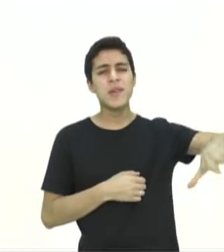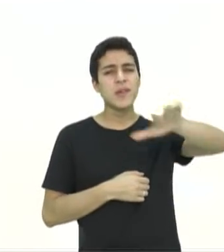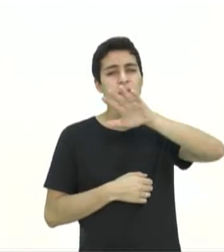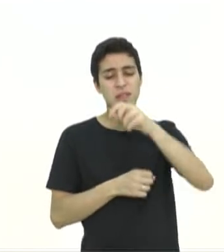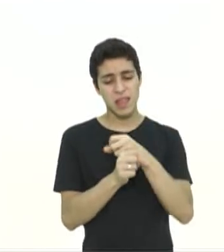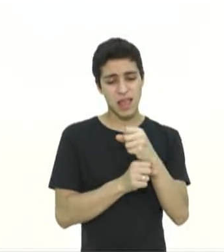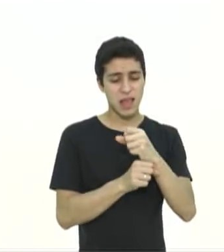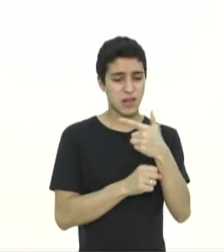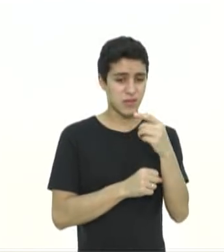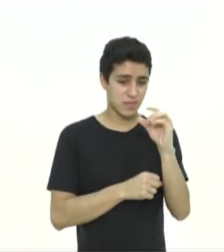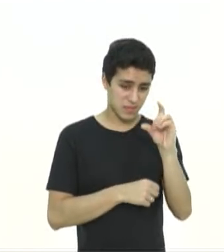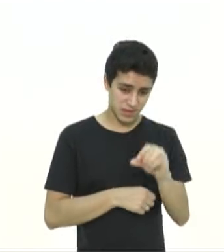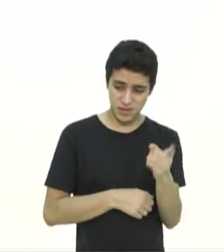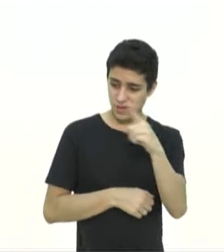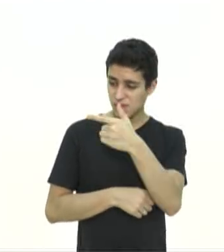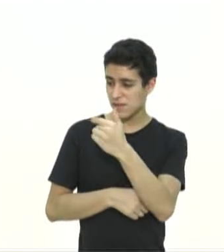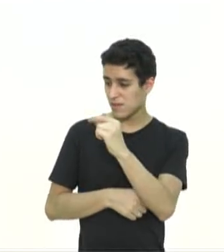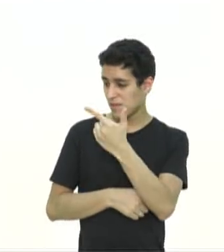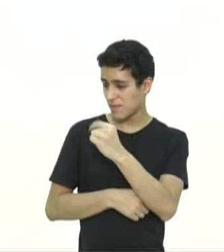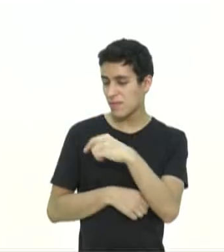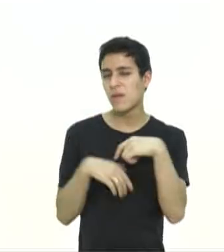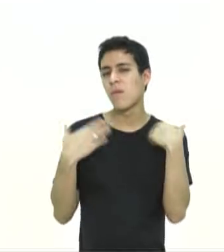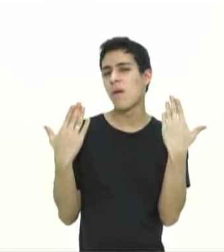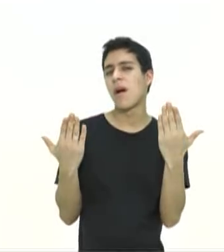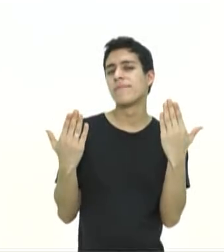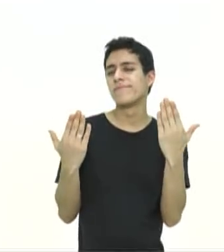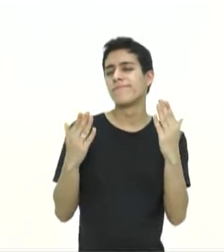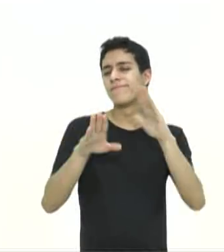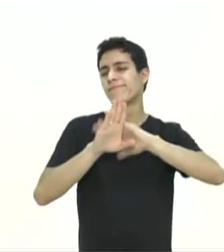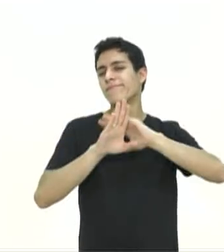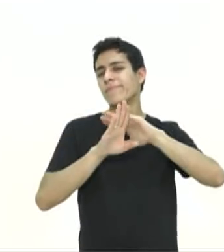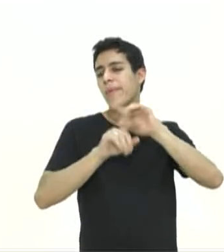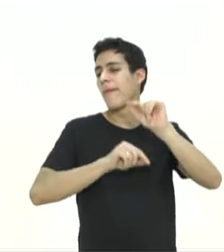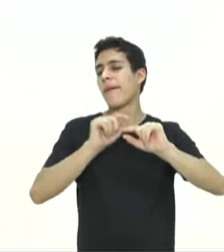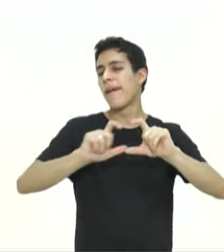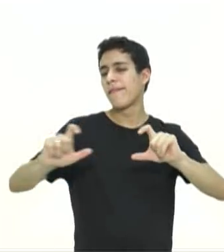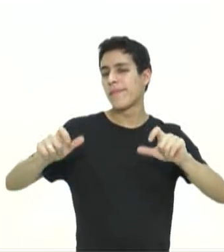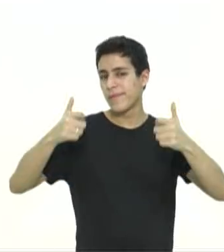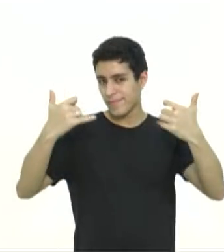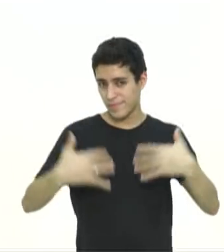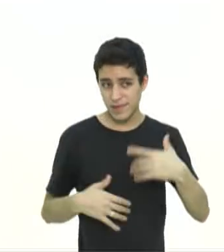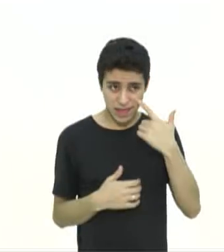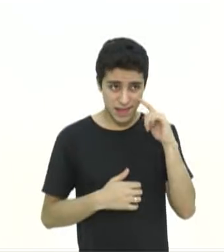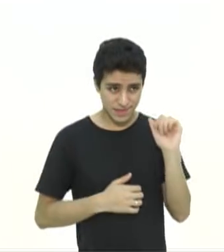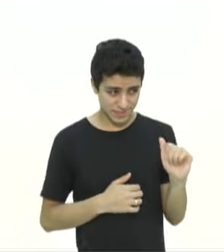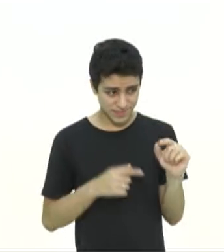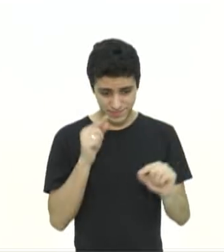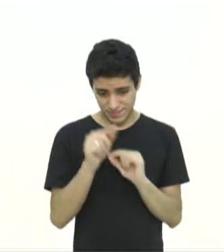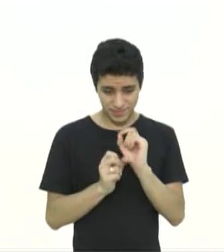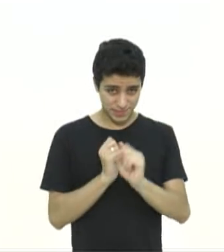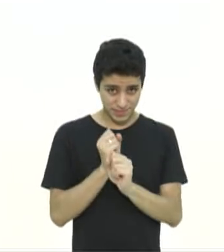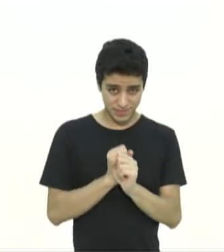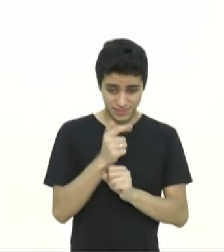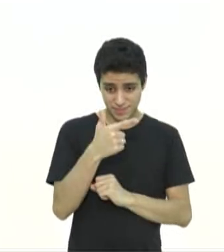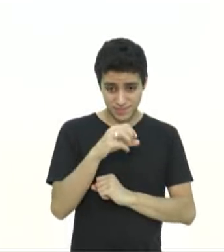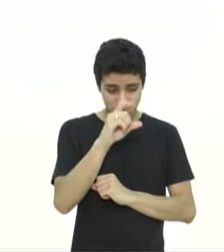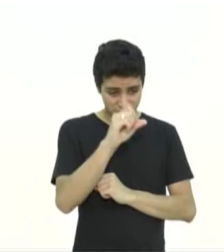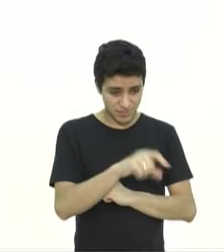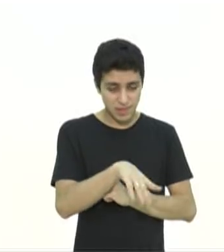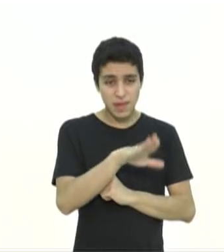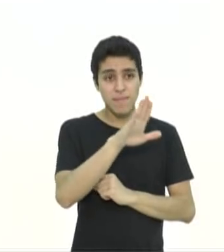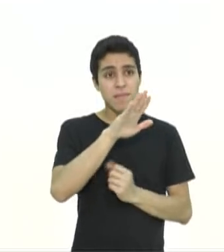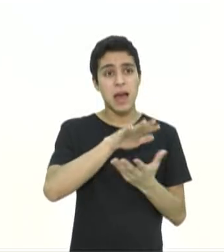sobre os anos 2019 e 2020, qual é a ideia implícita na tirinha? Letra A, que o ano de 2019